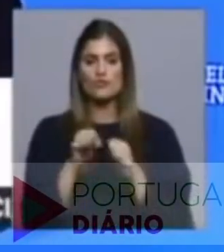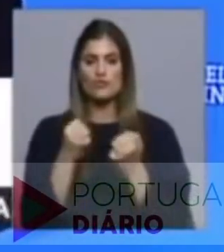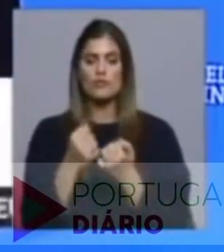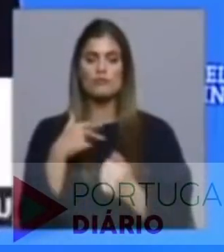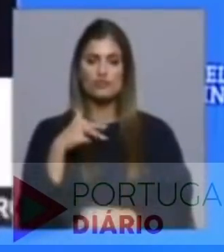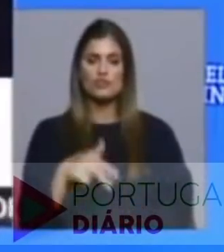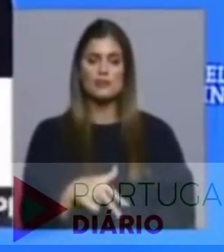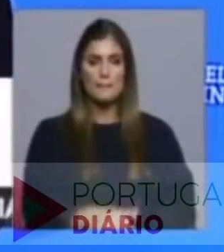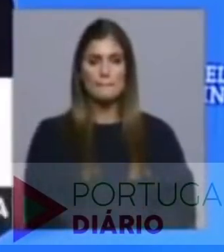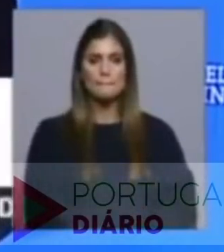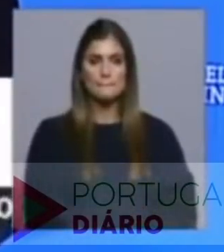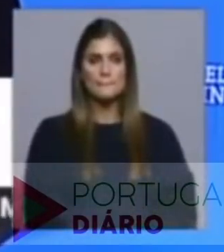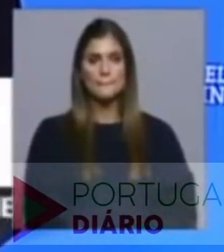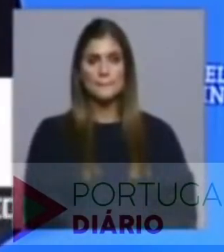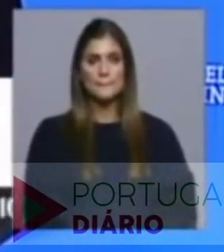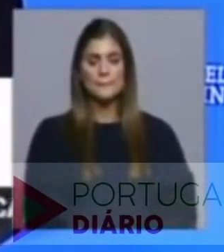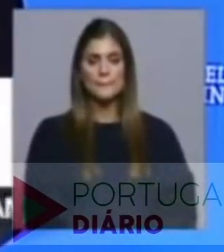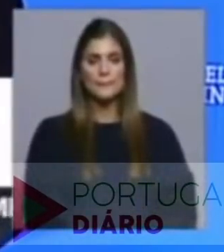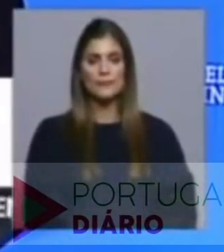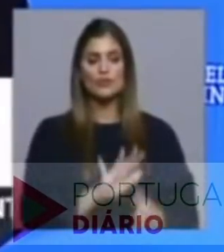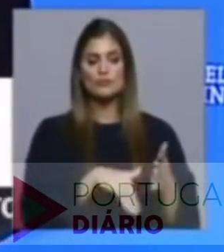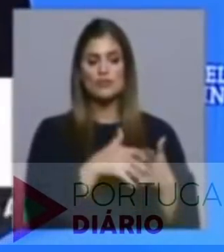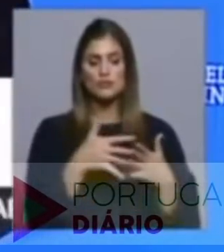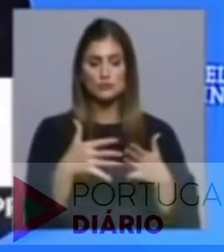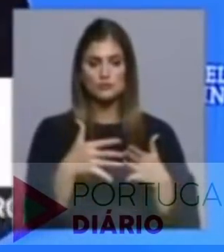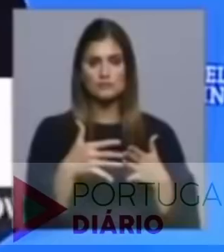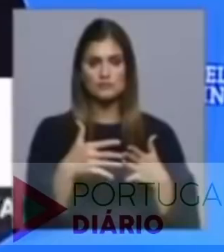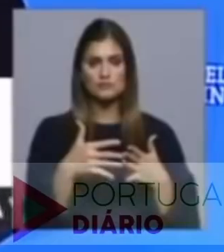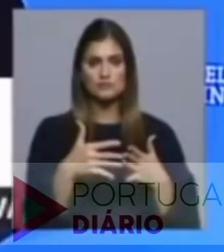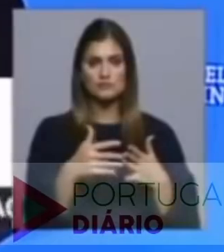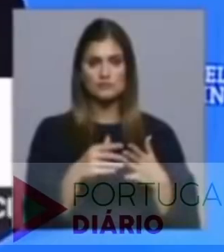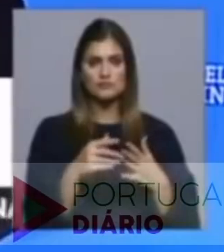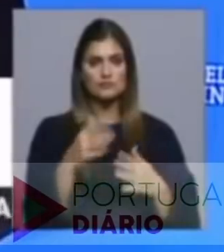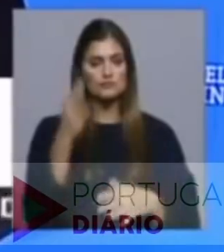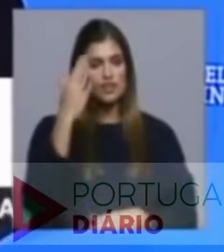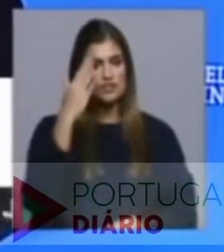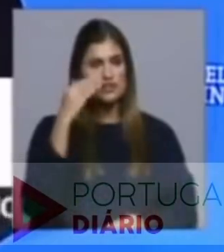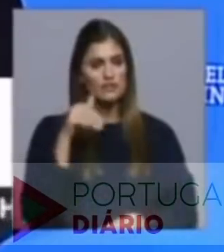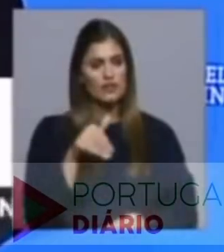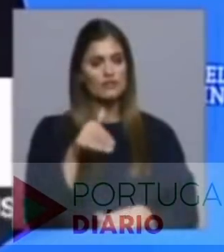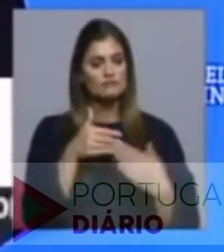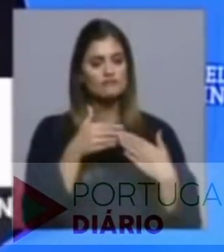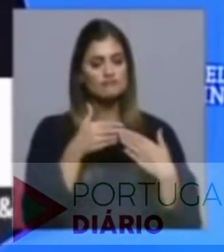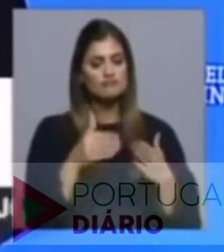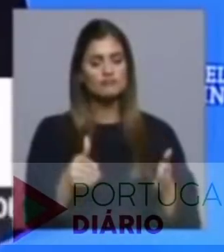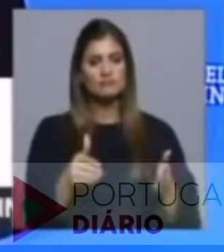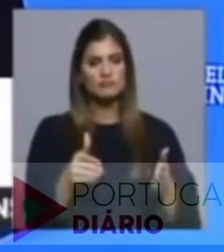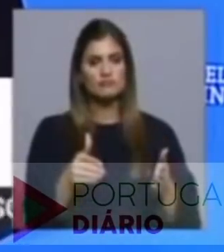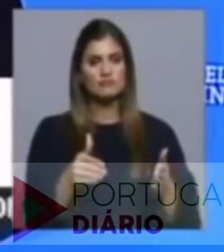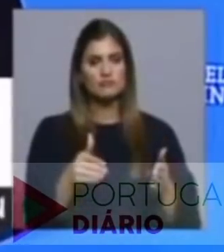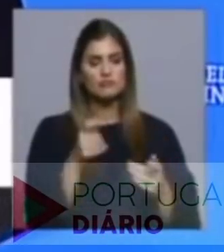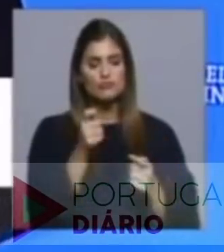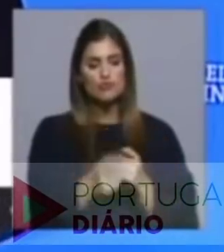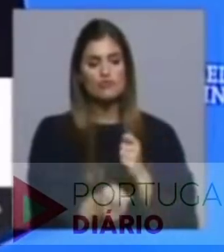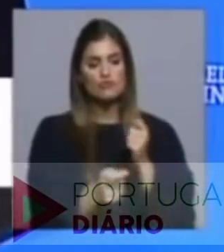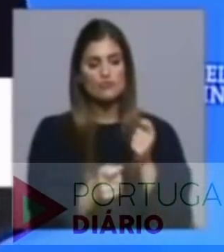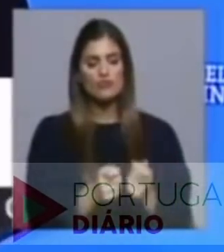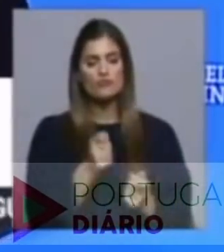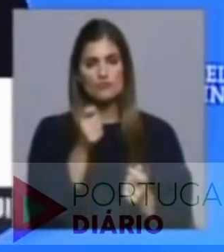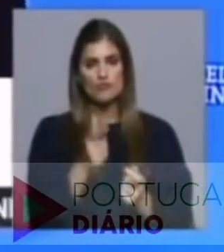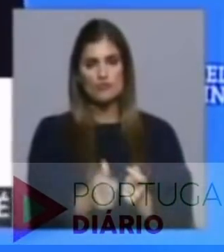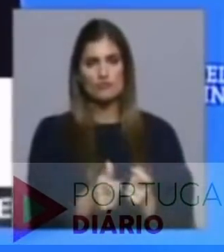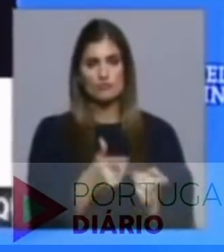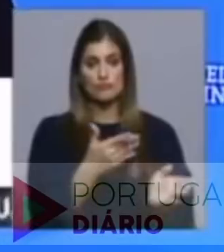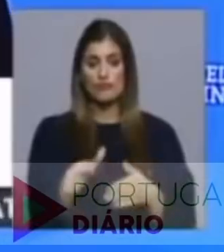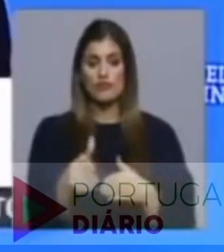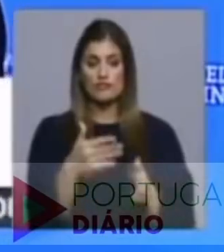portuguesa. É um plano que prevê uma reabertura a conta-gotas.